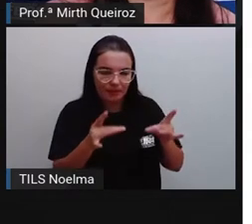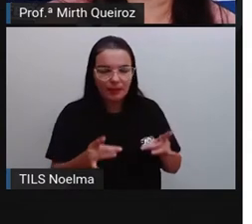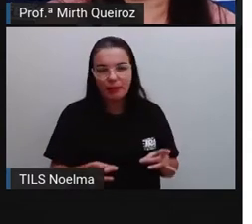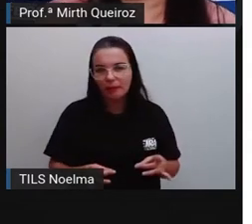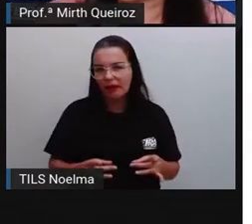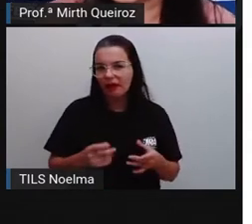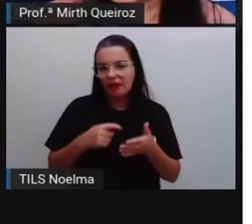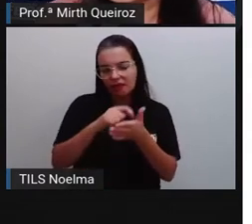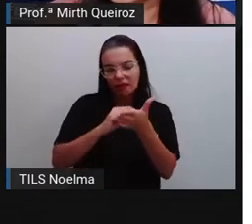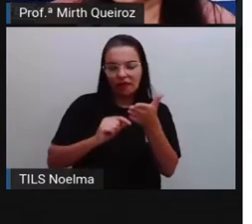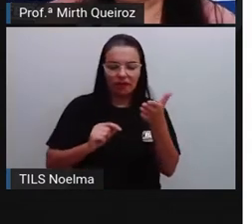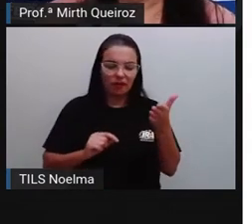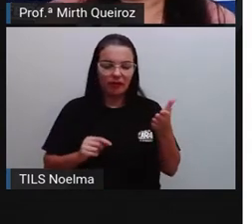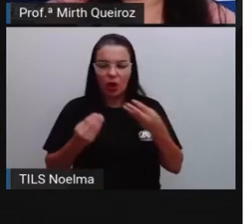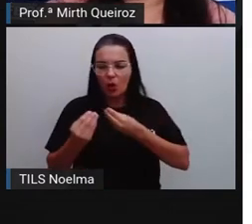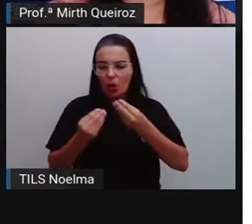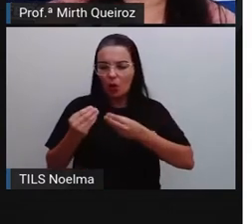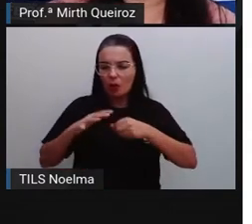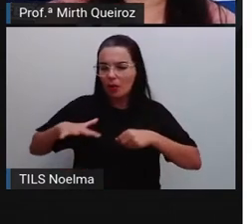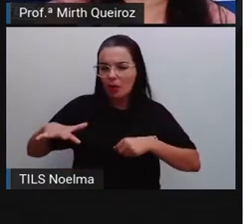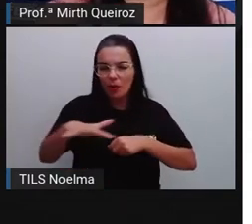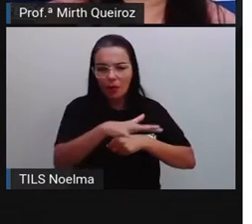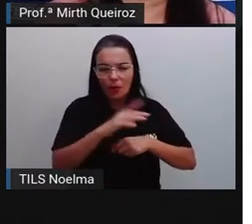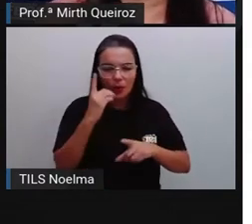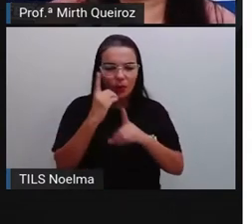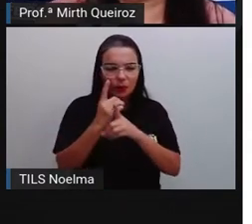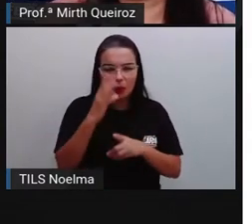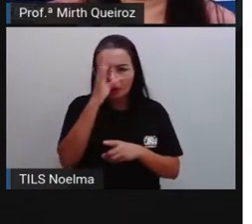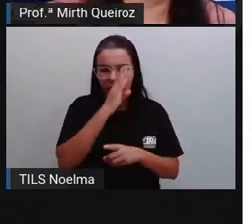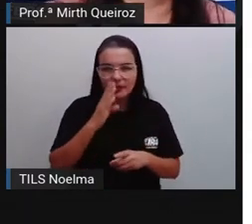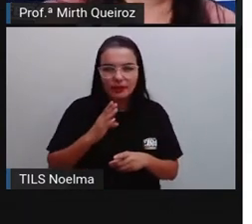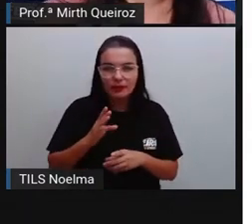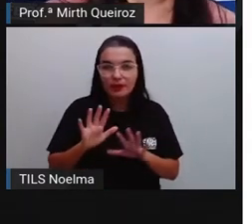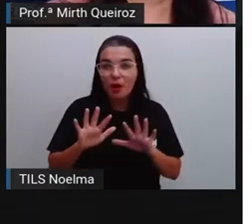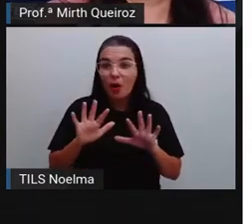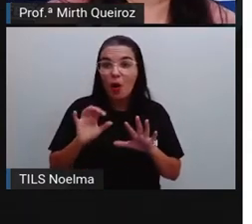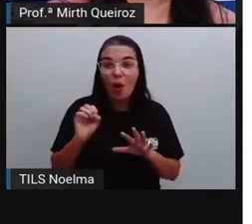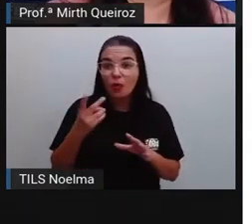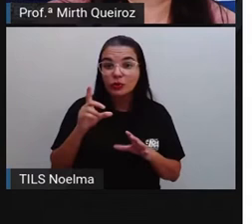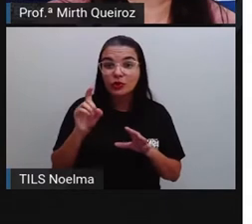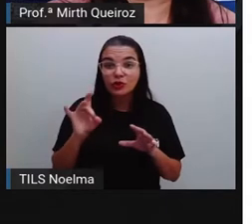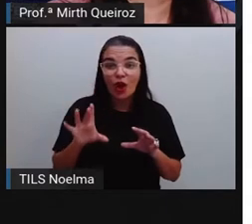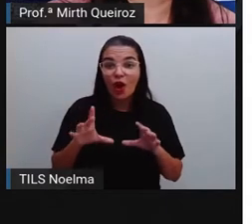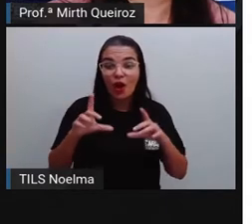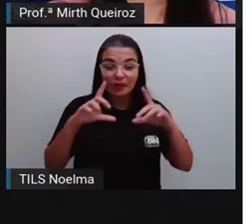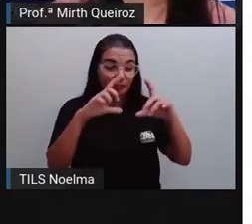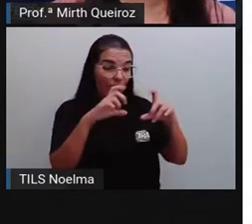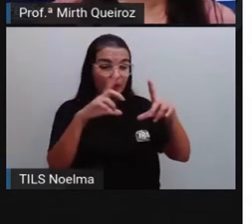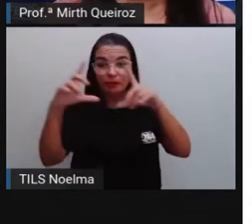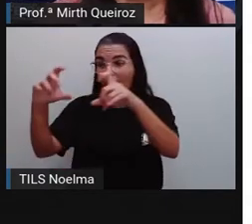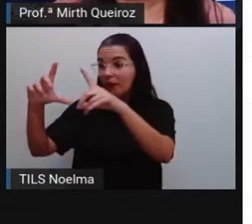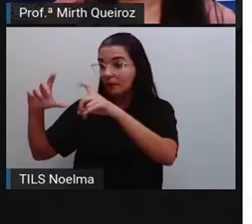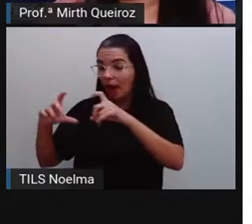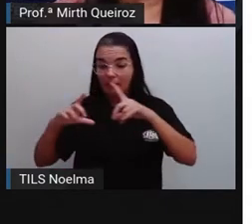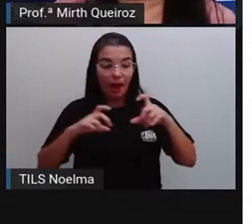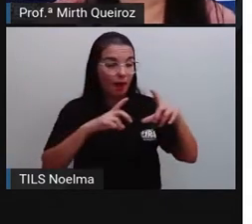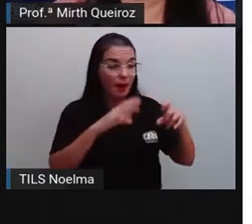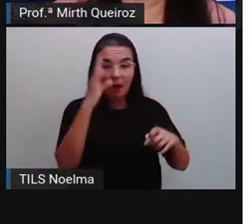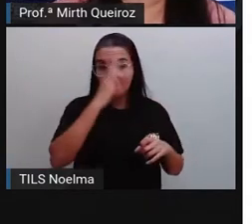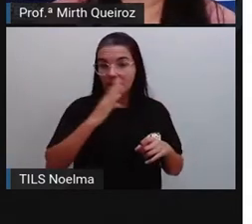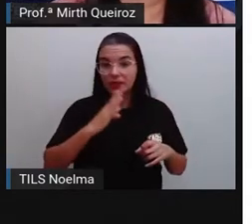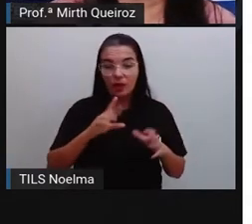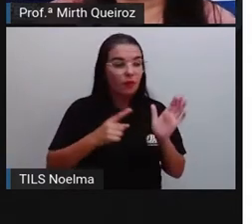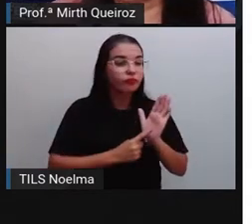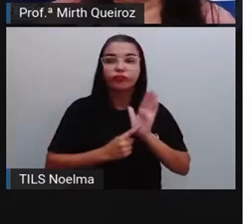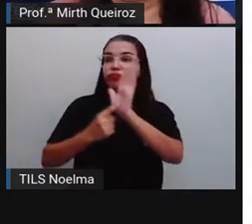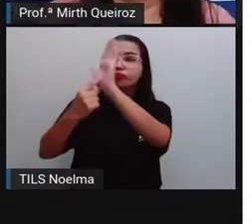esse território Brasil? Ou as pessoas simplesmente iriam chegar aqui, fotografar o espaço e mostrar até